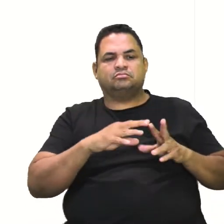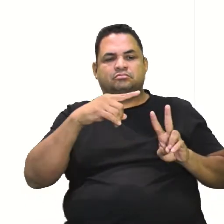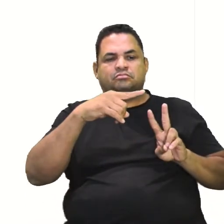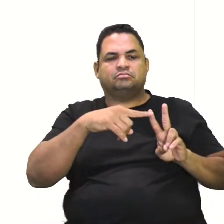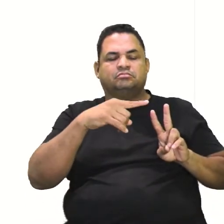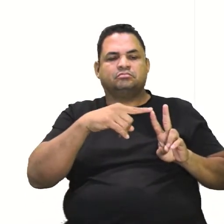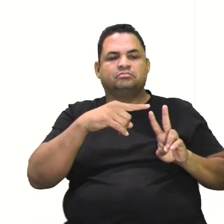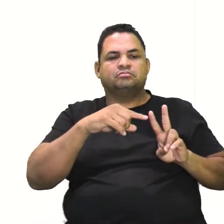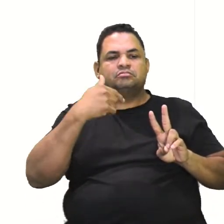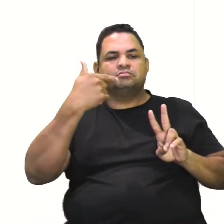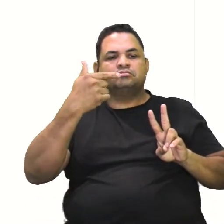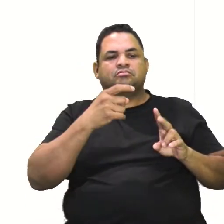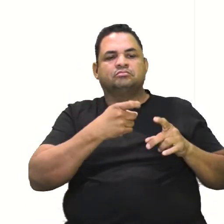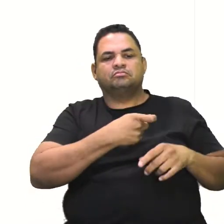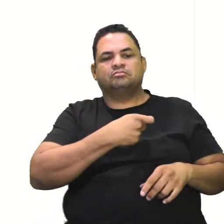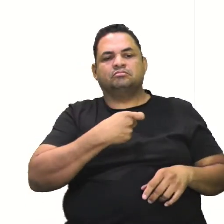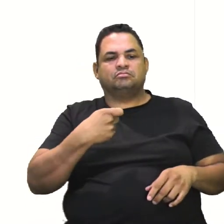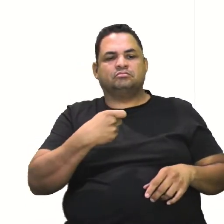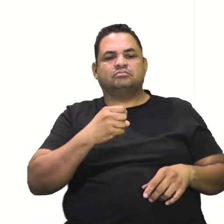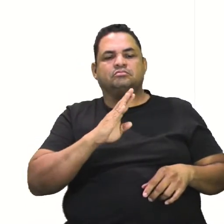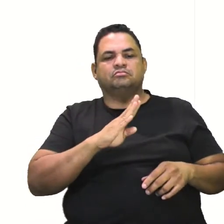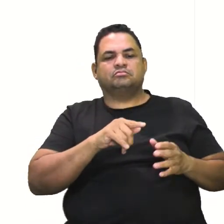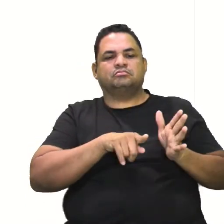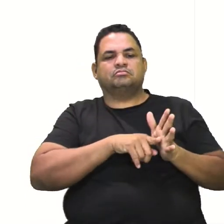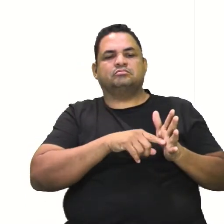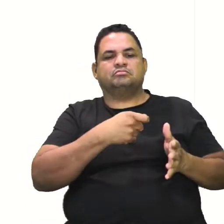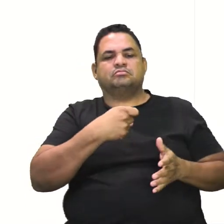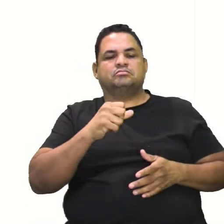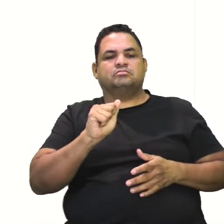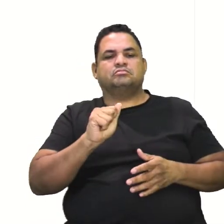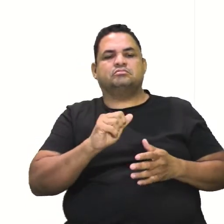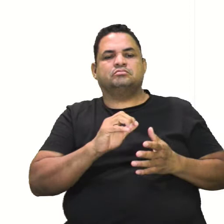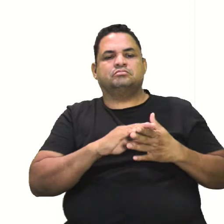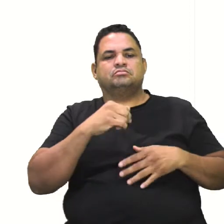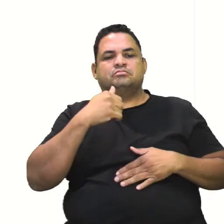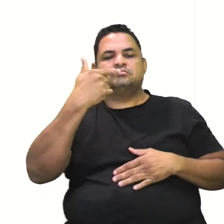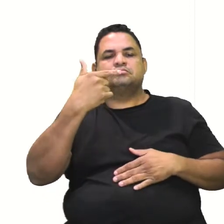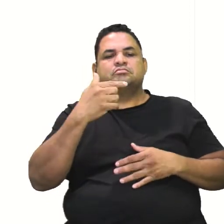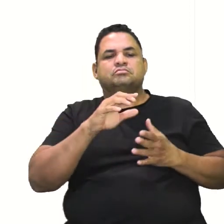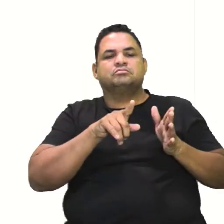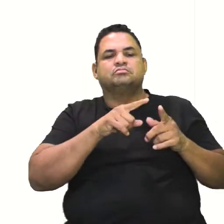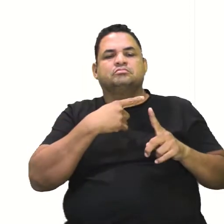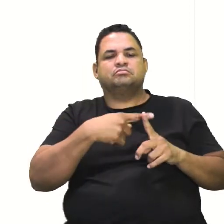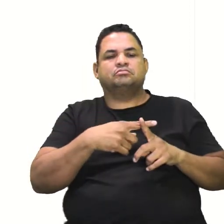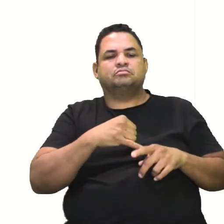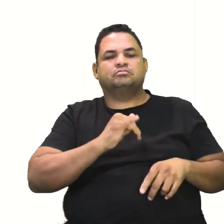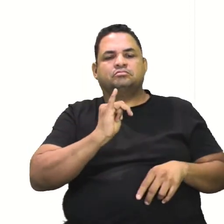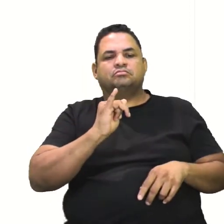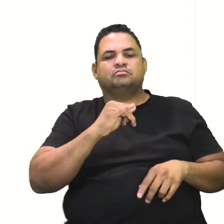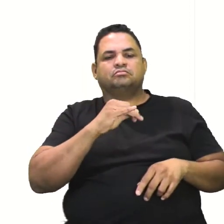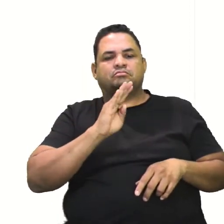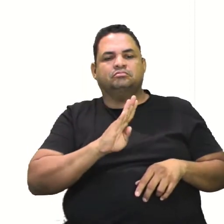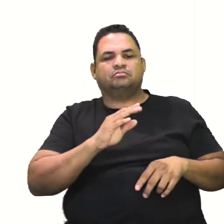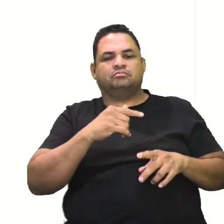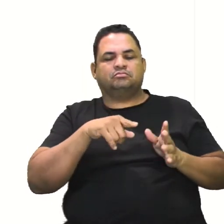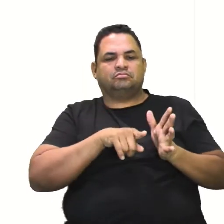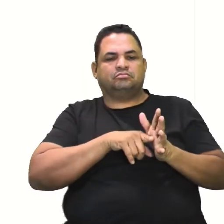quadrada. Raiz de x do b menos x do a ao quadrado mais y do